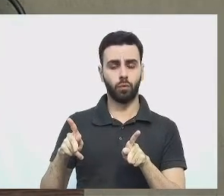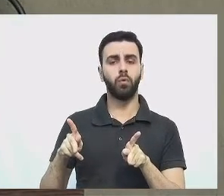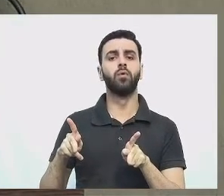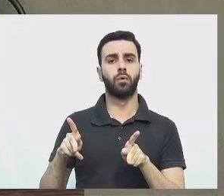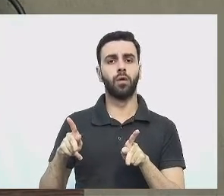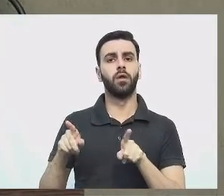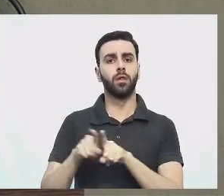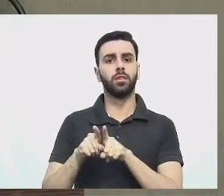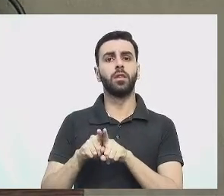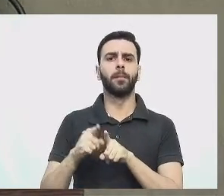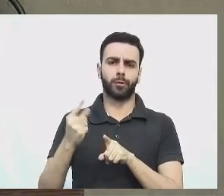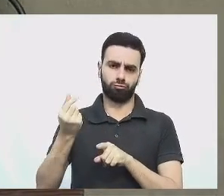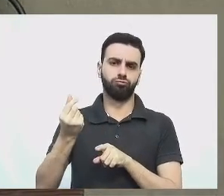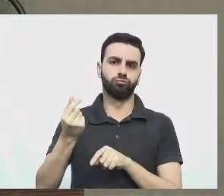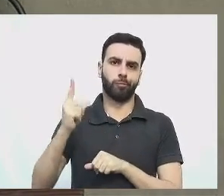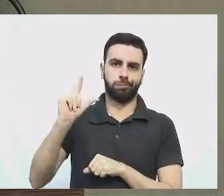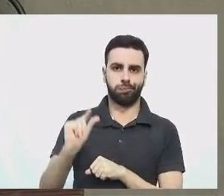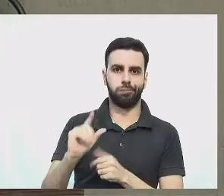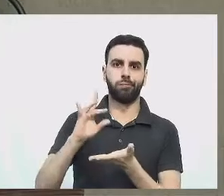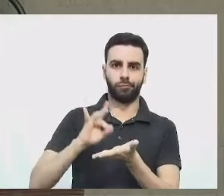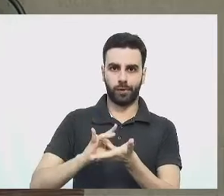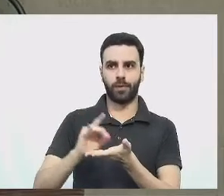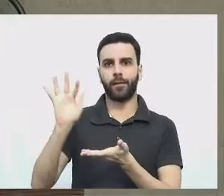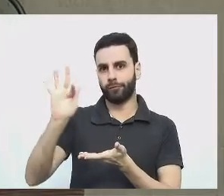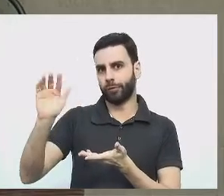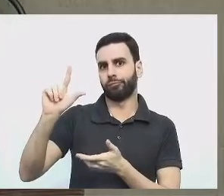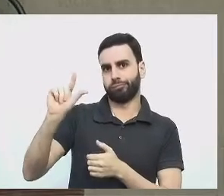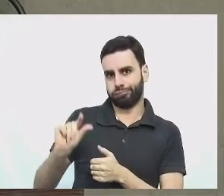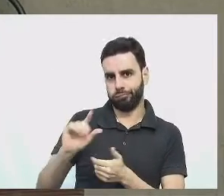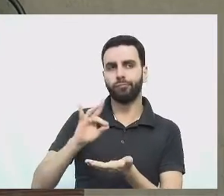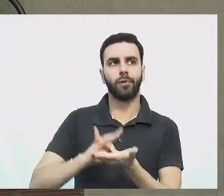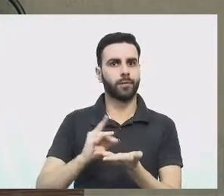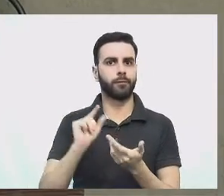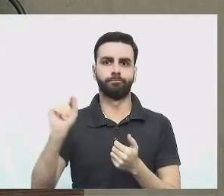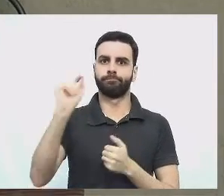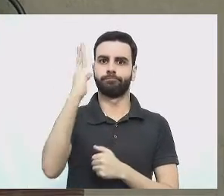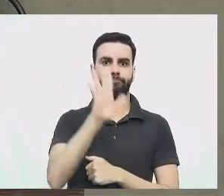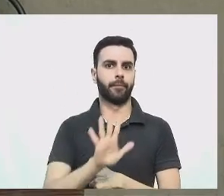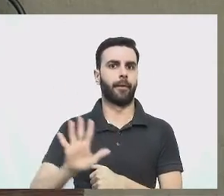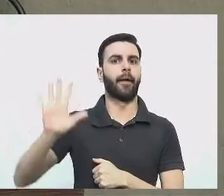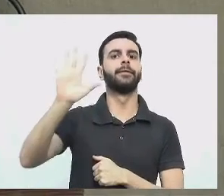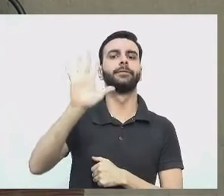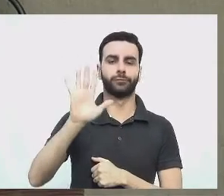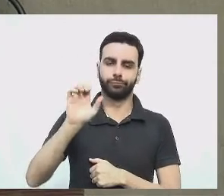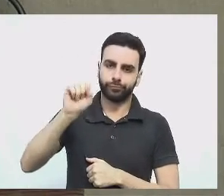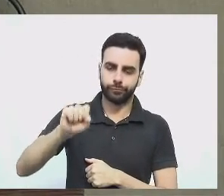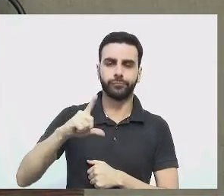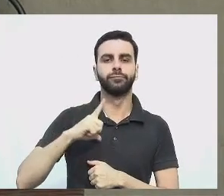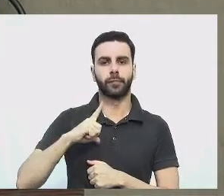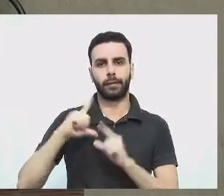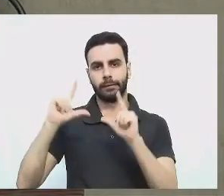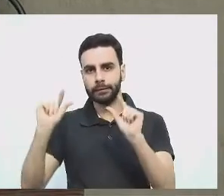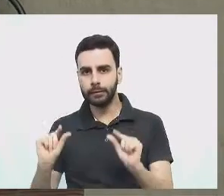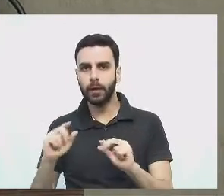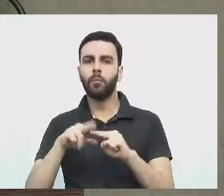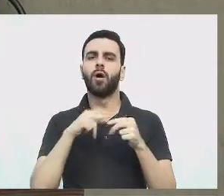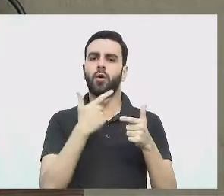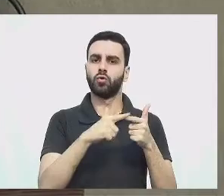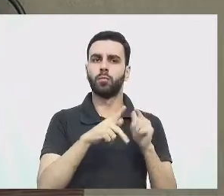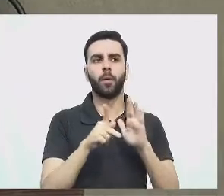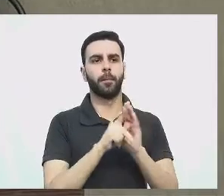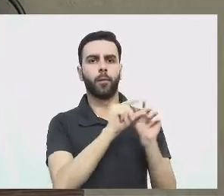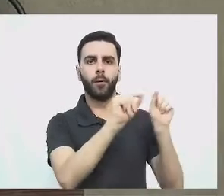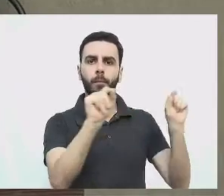faturamento da faculdade caiu sim, como todos no Brasil, né? Caiu por problemas dos